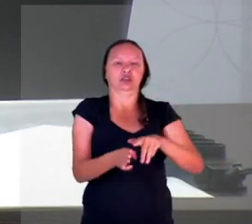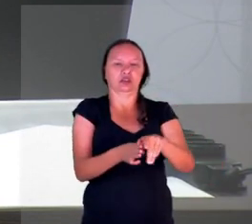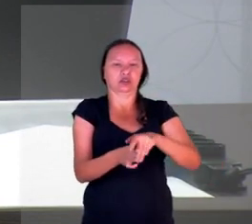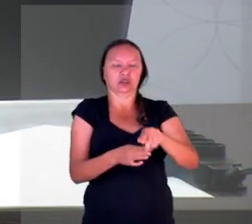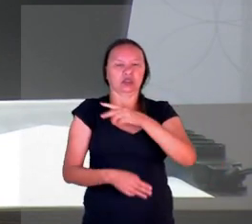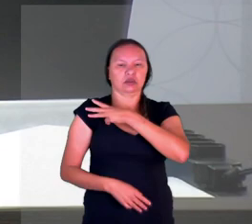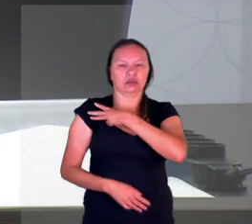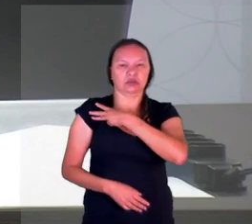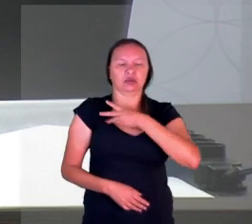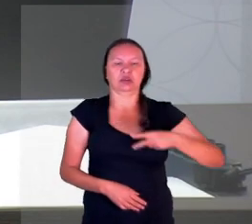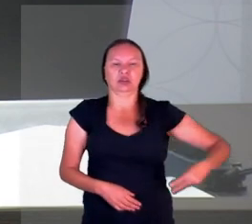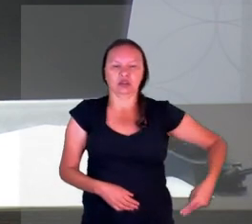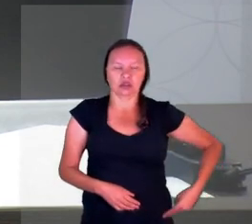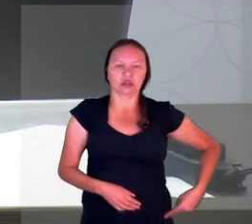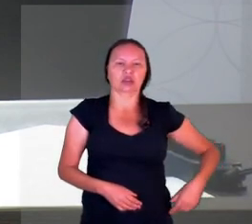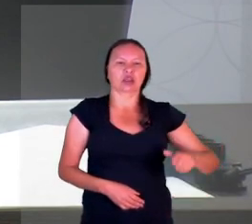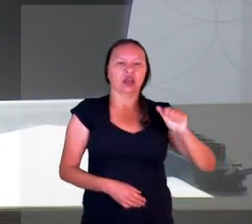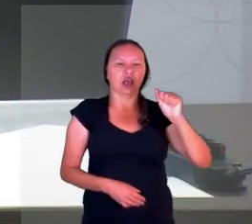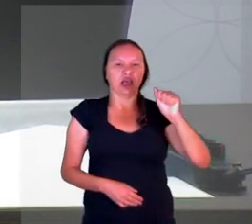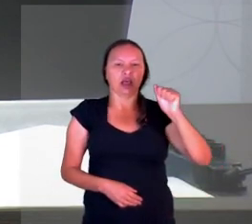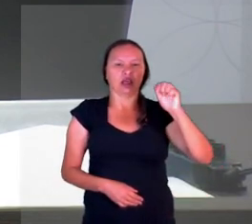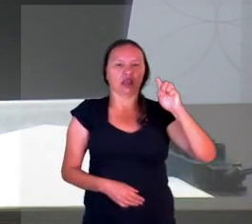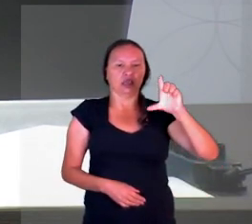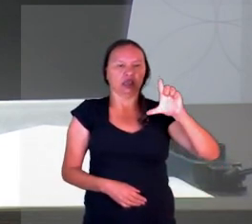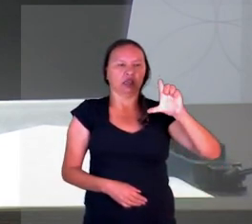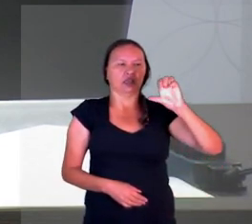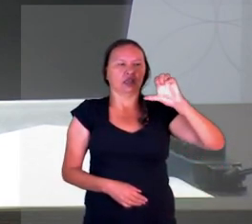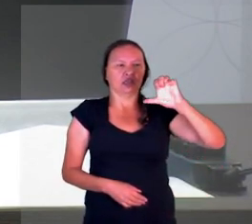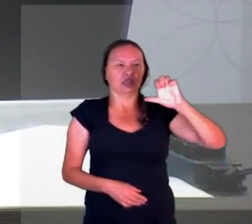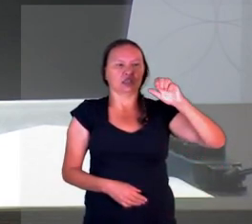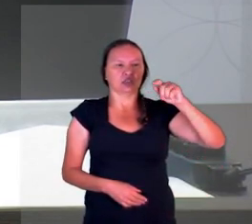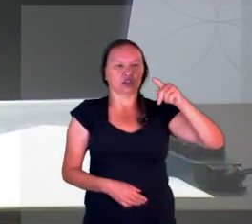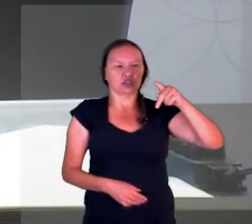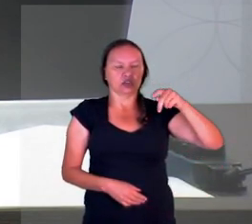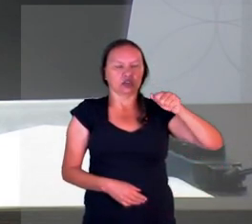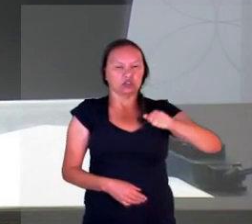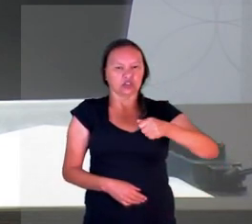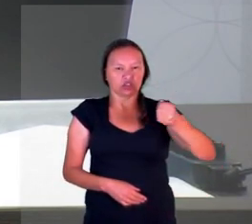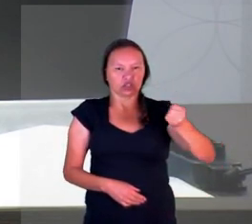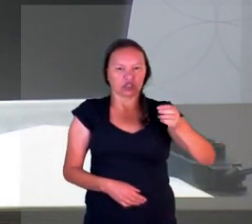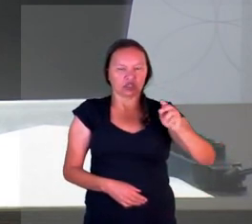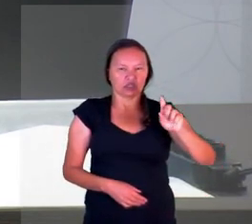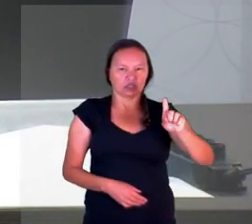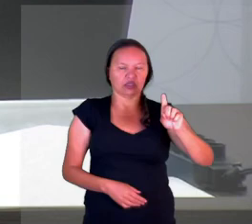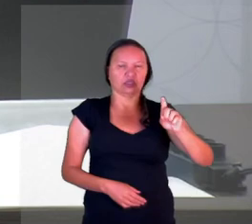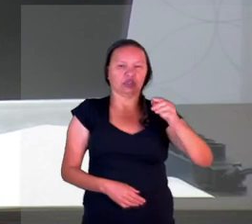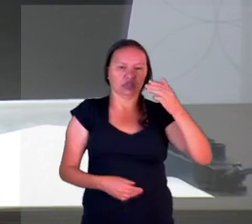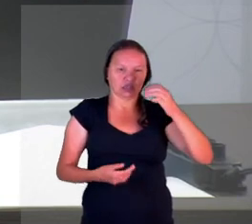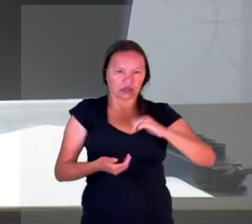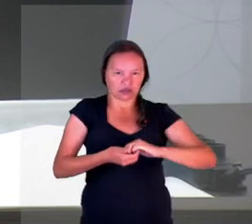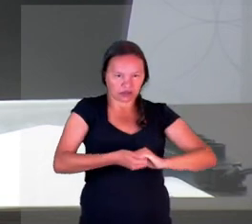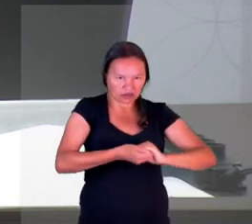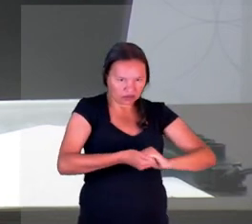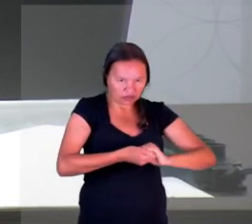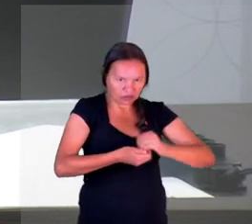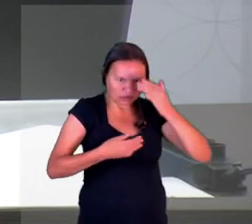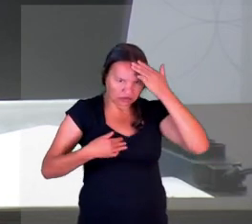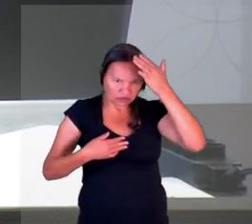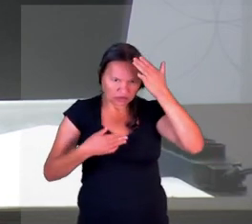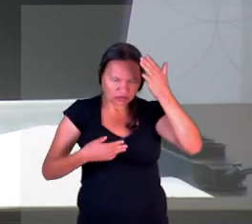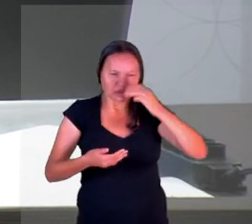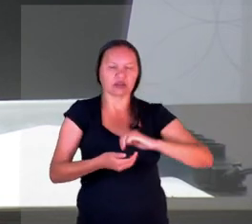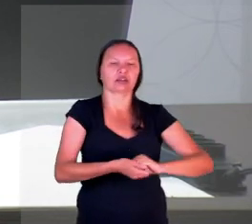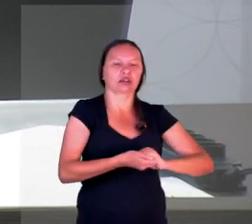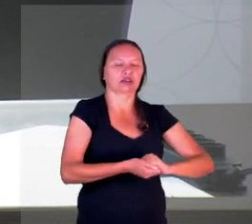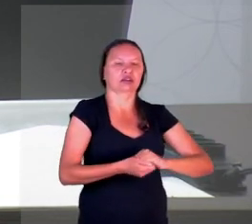eh Alexandra de certa forma não só agradecer mas parabenizar pela iniciativa do do